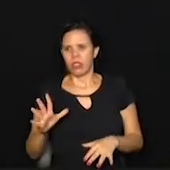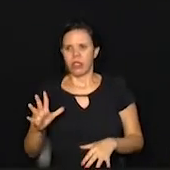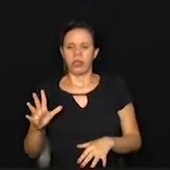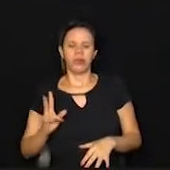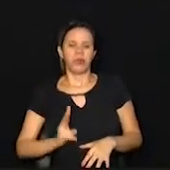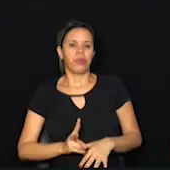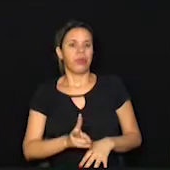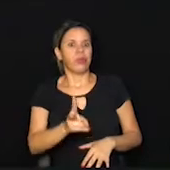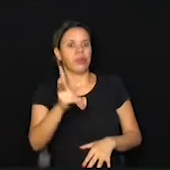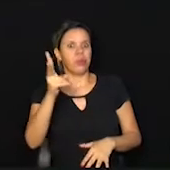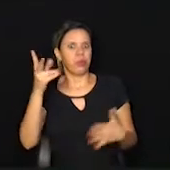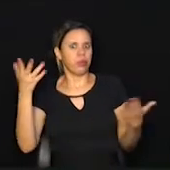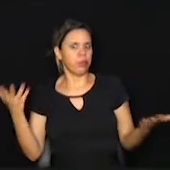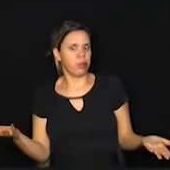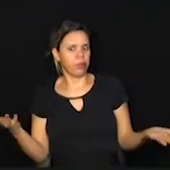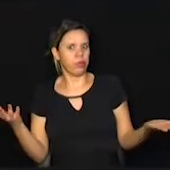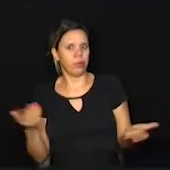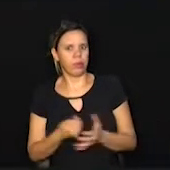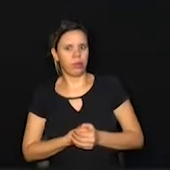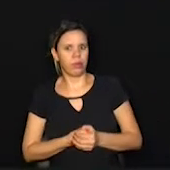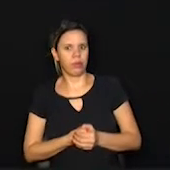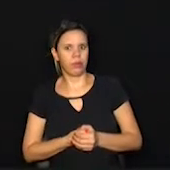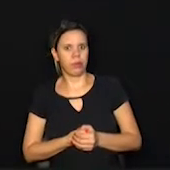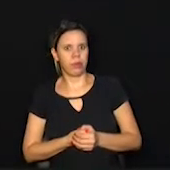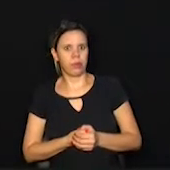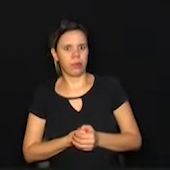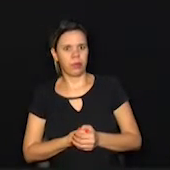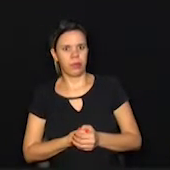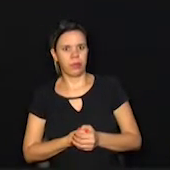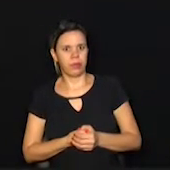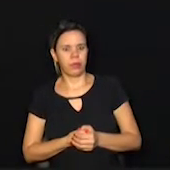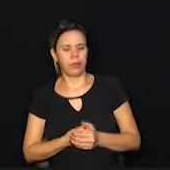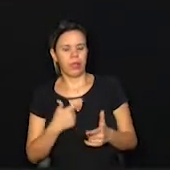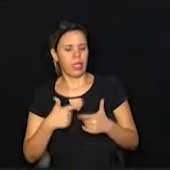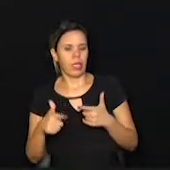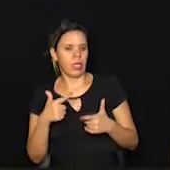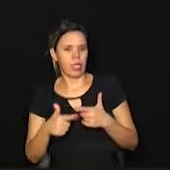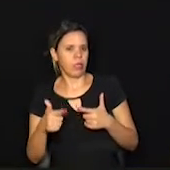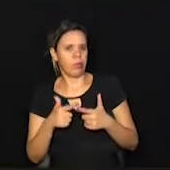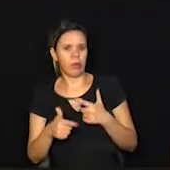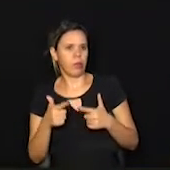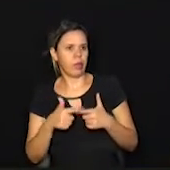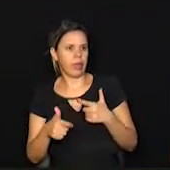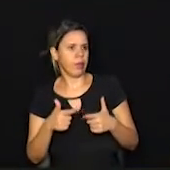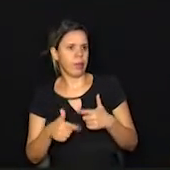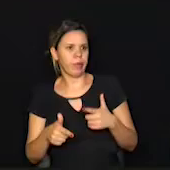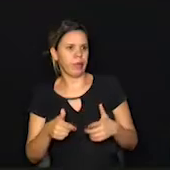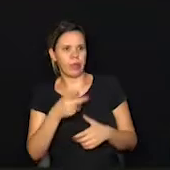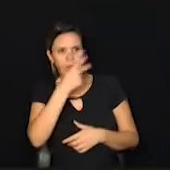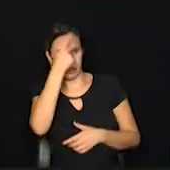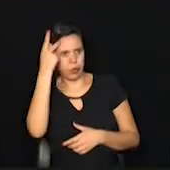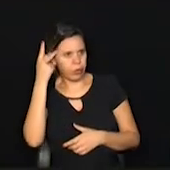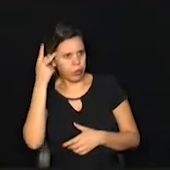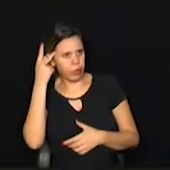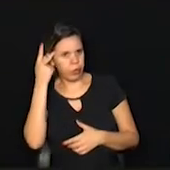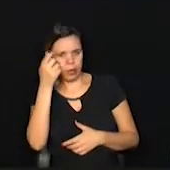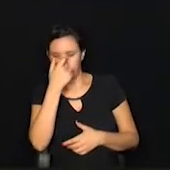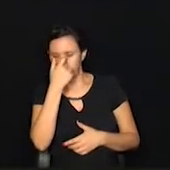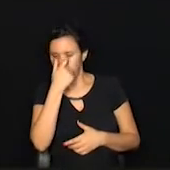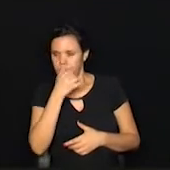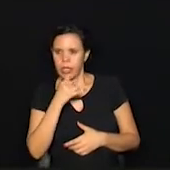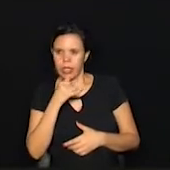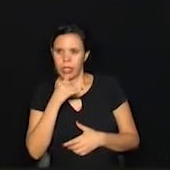persiste esse veneno é certo esse vírus tá lá acerto quando o organismo